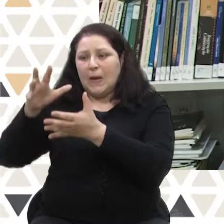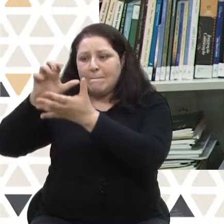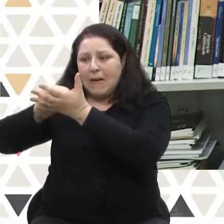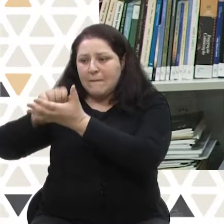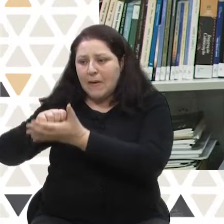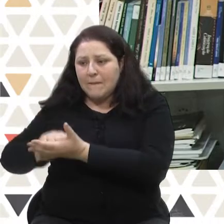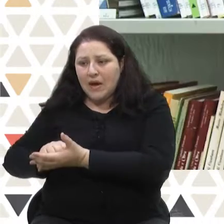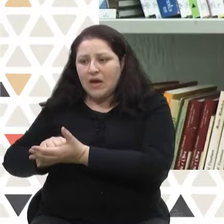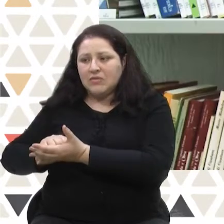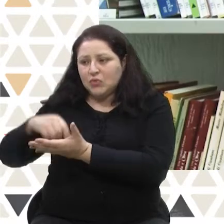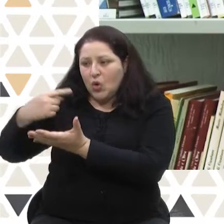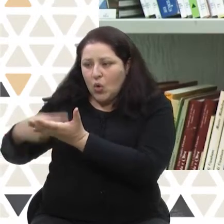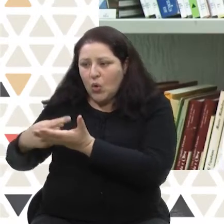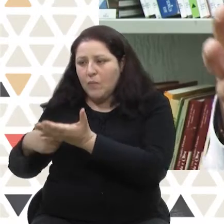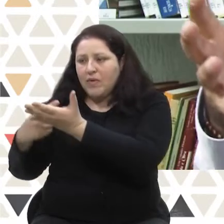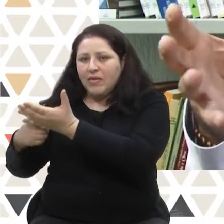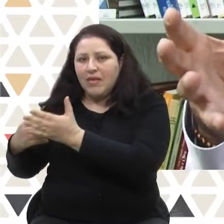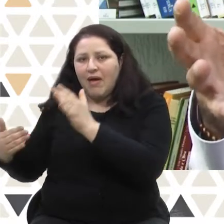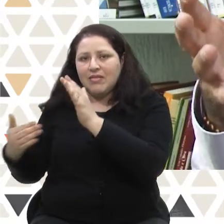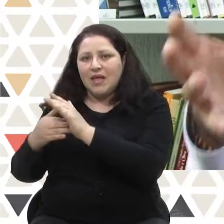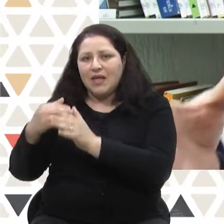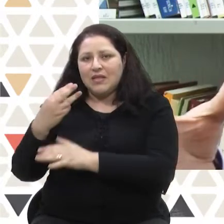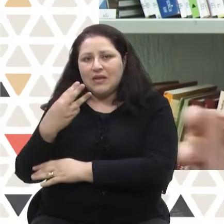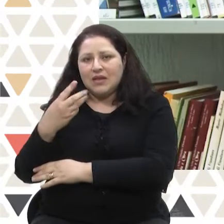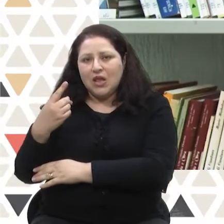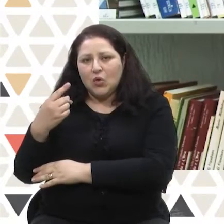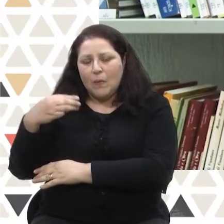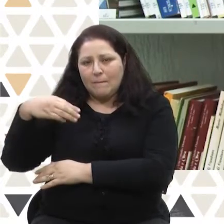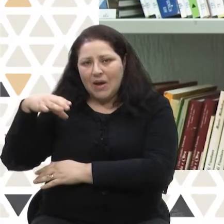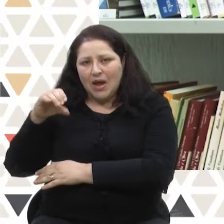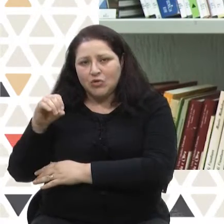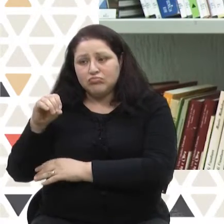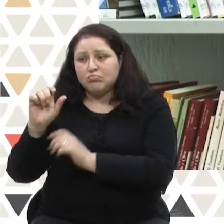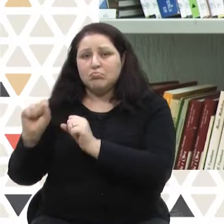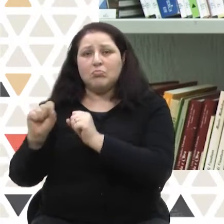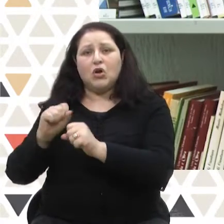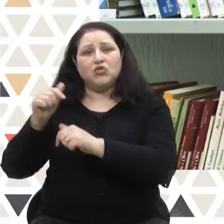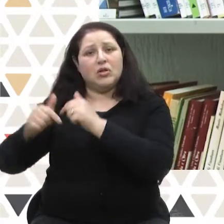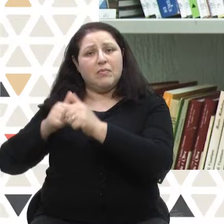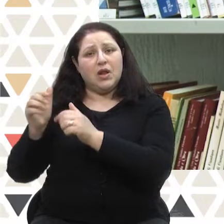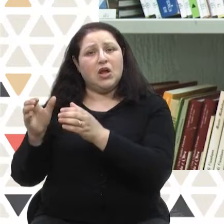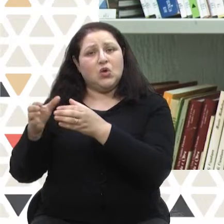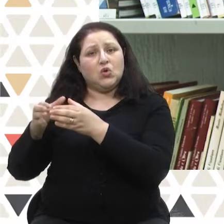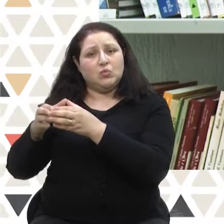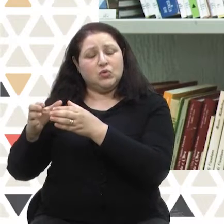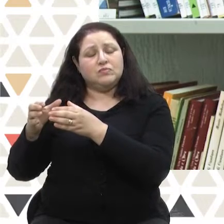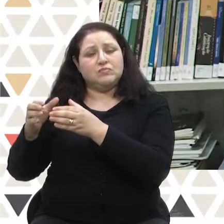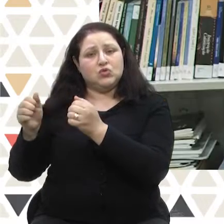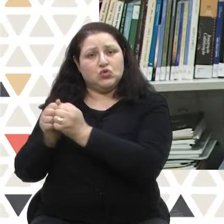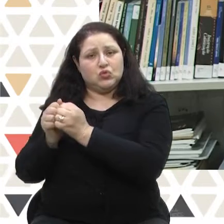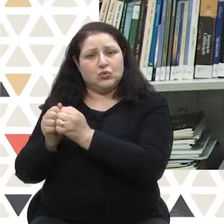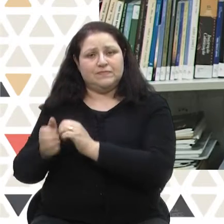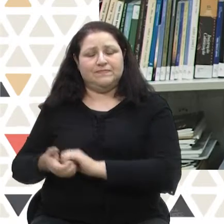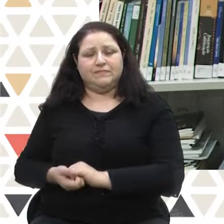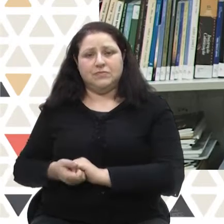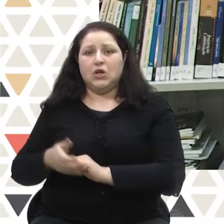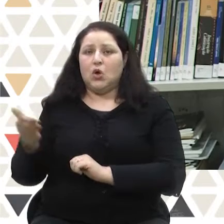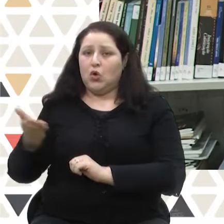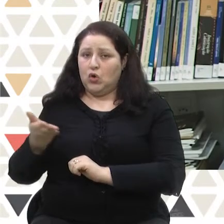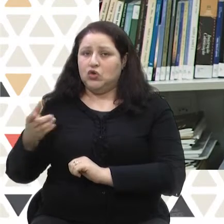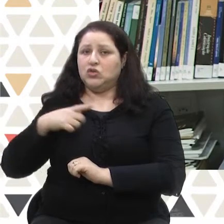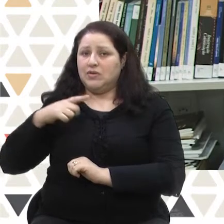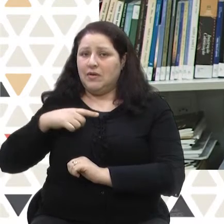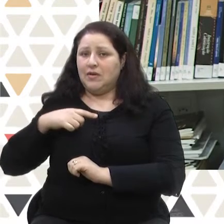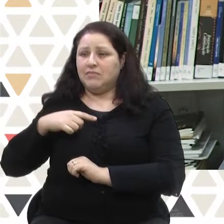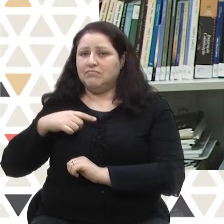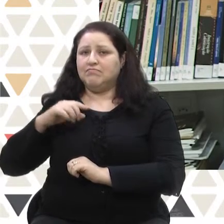31 de maio estarão aptas a atuarem em conjunto para estas eleições. Hoje, nós temos